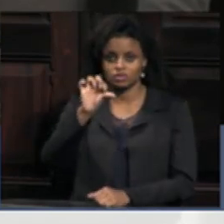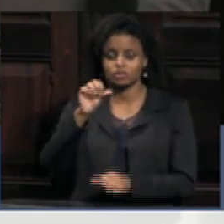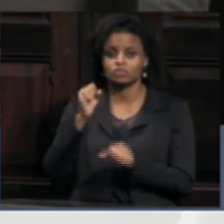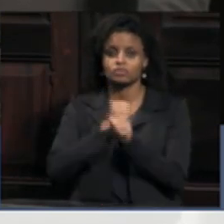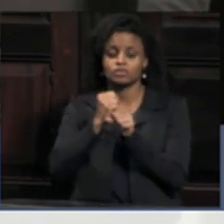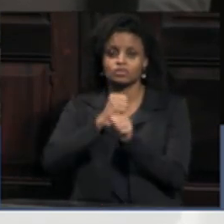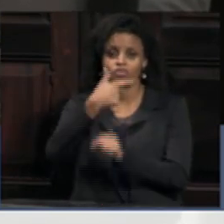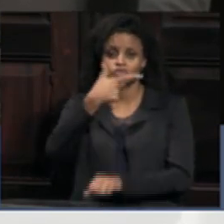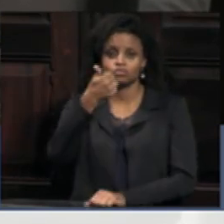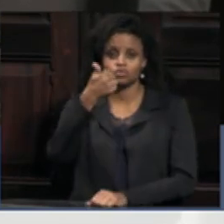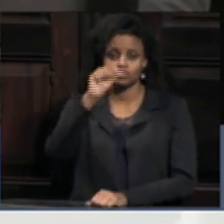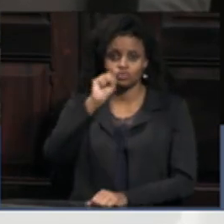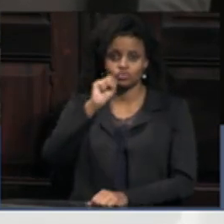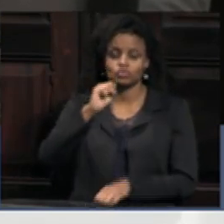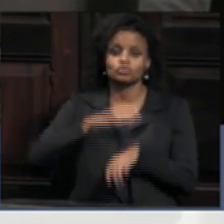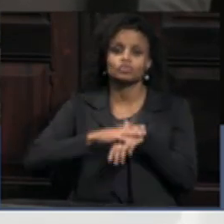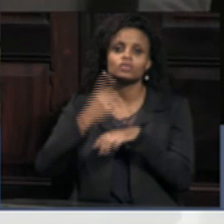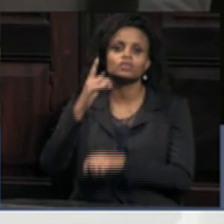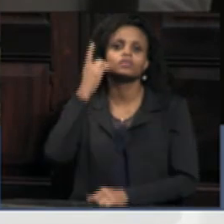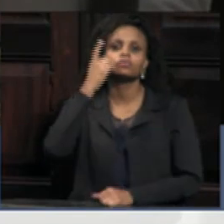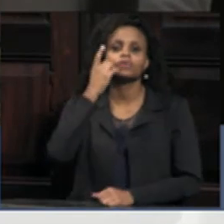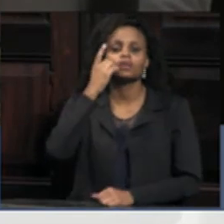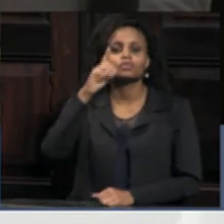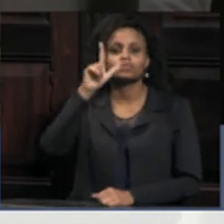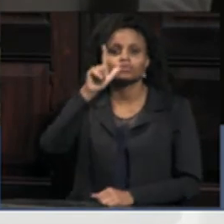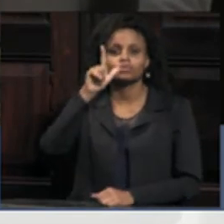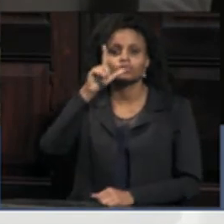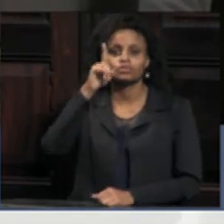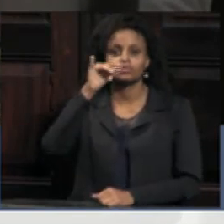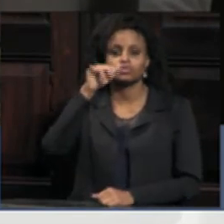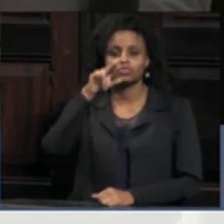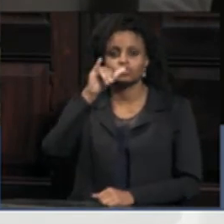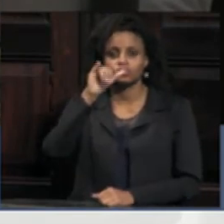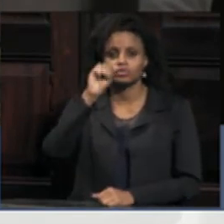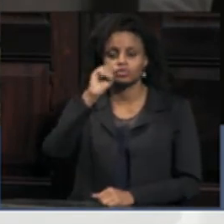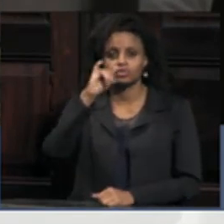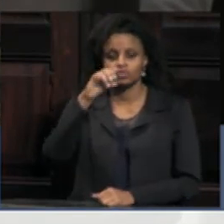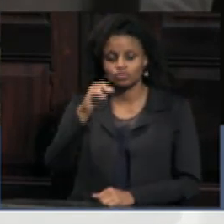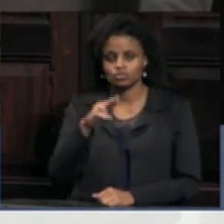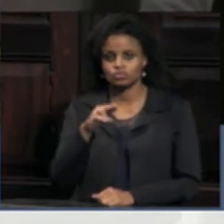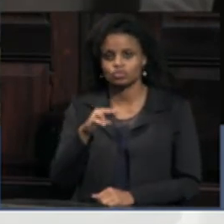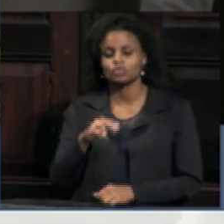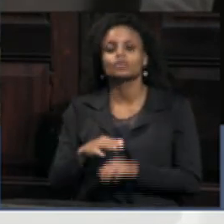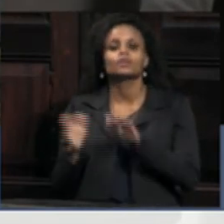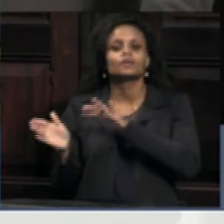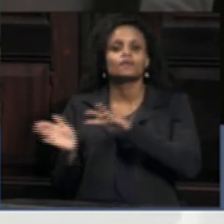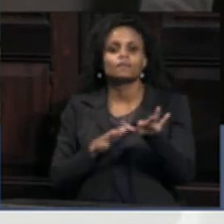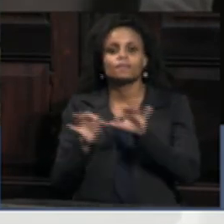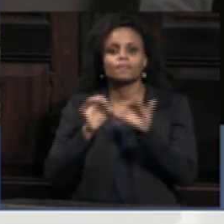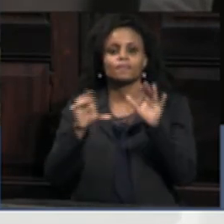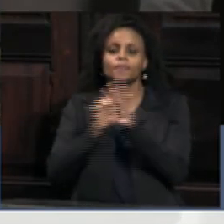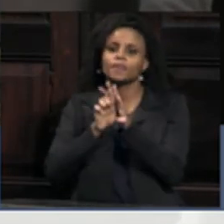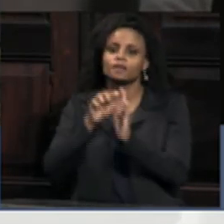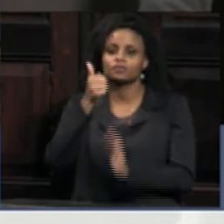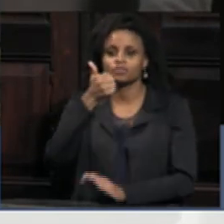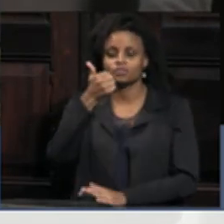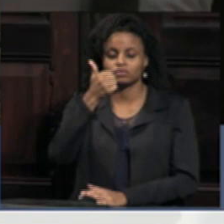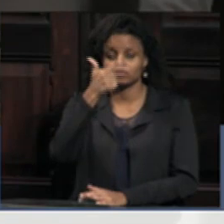4249/2018, de autoria do deputado Dionísio Lins. Veto parcial oposto ao projeto de lei